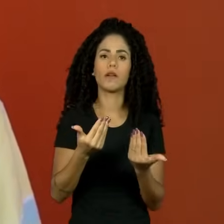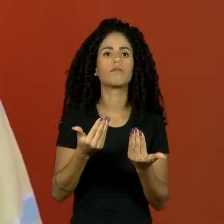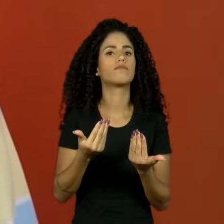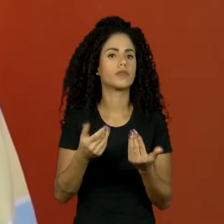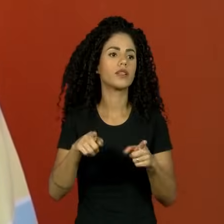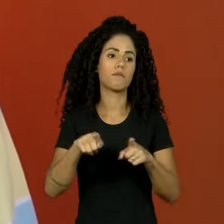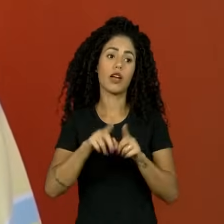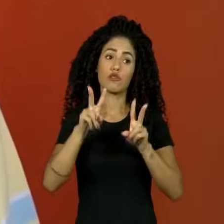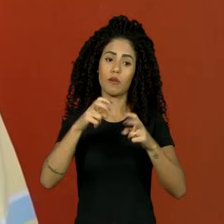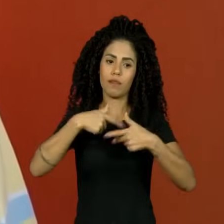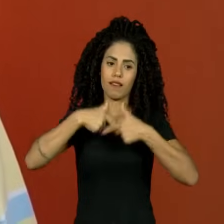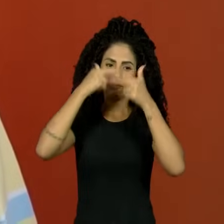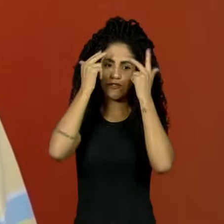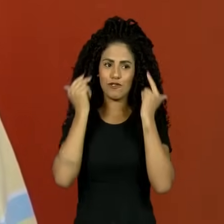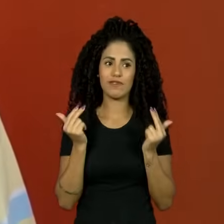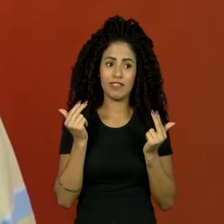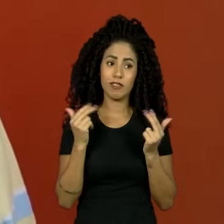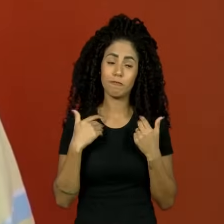étnica